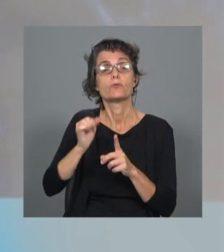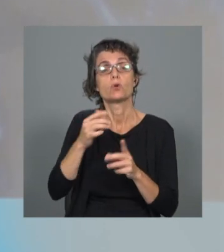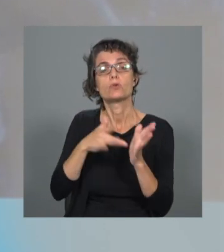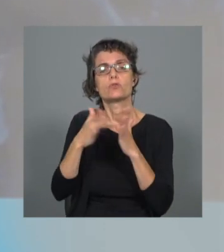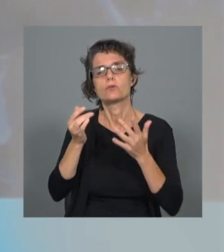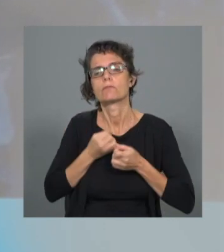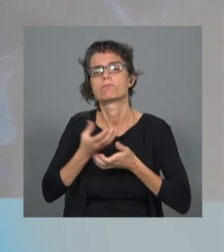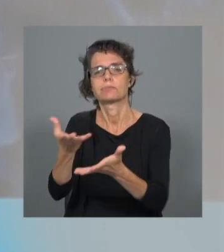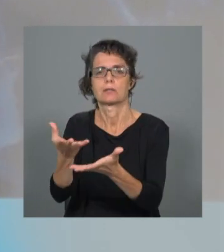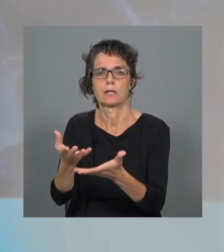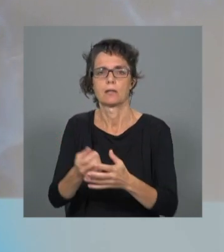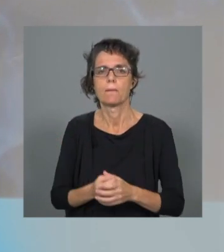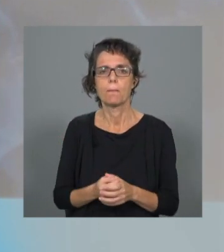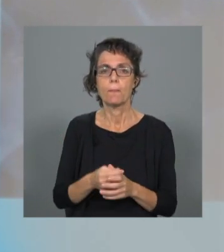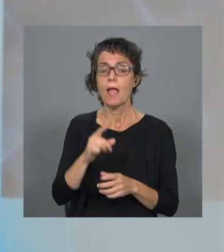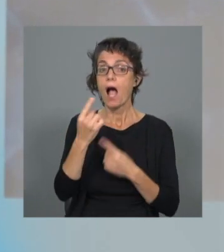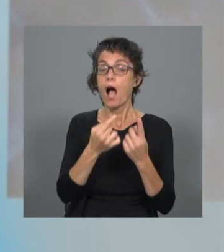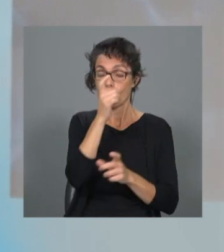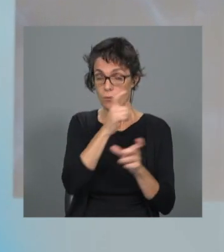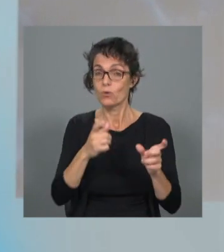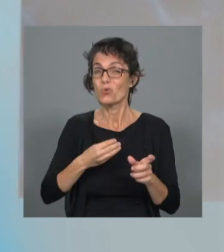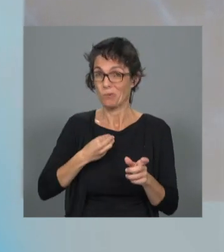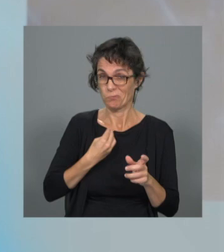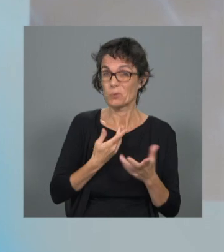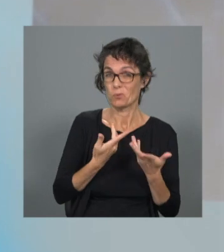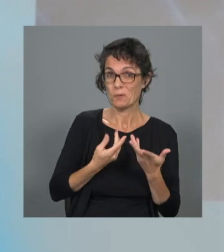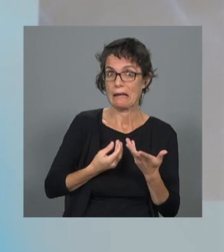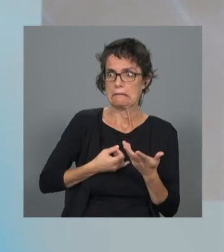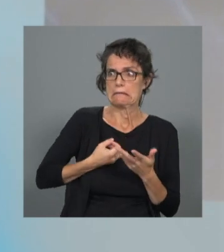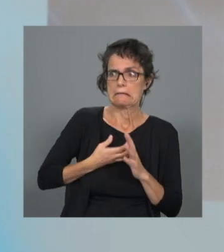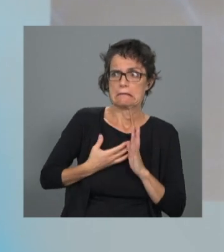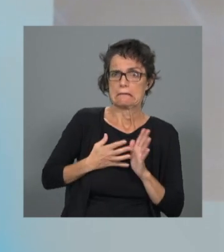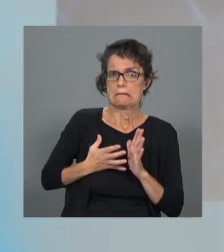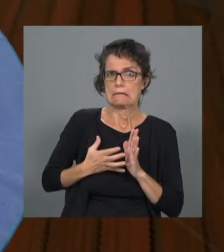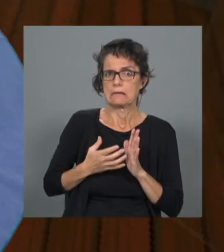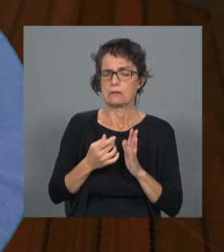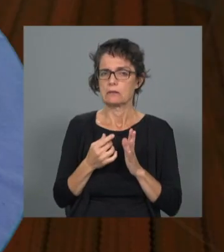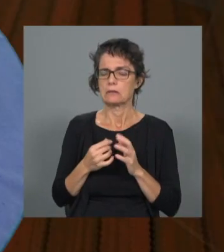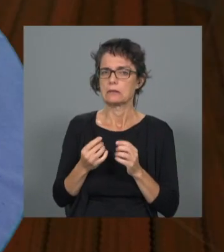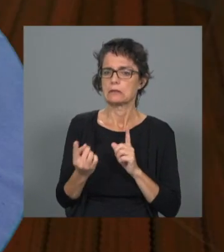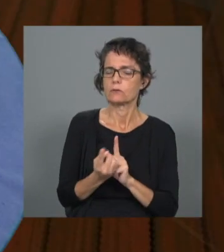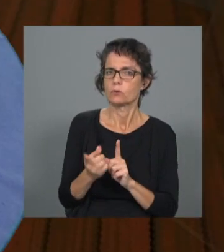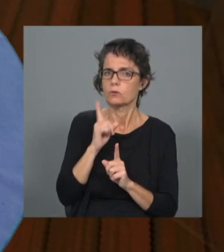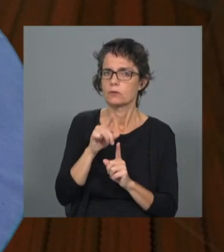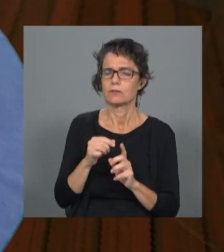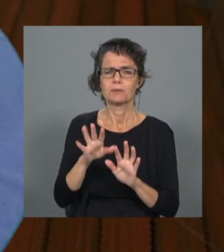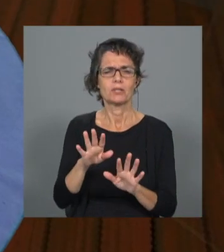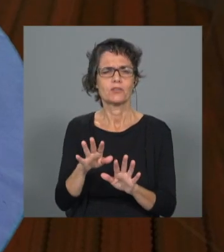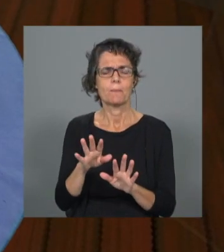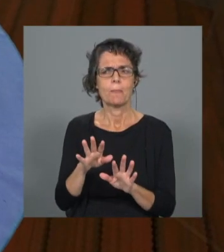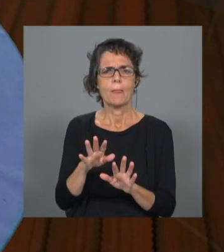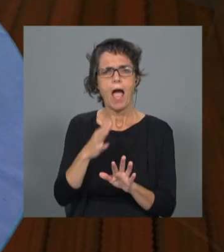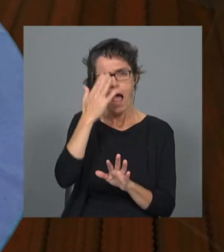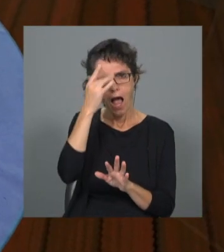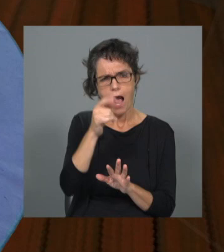alguns receios. Há também esse risco de que este afastamento forçado do convívio e